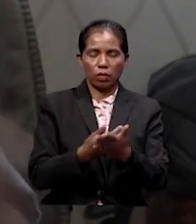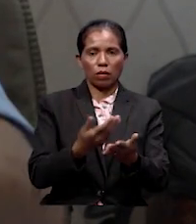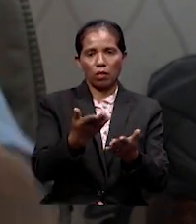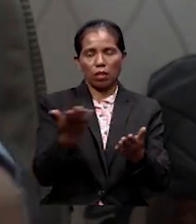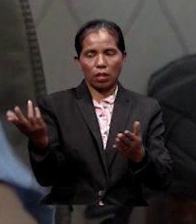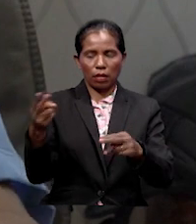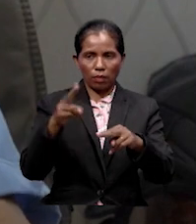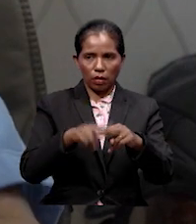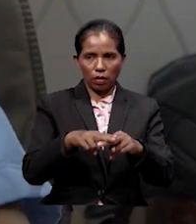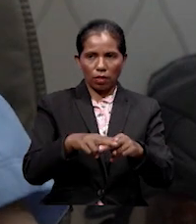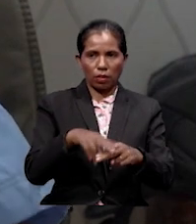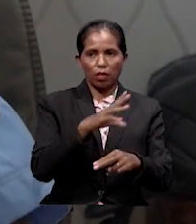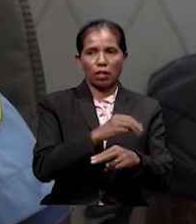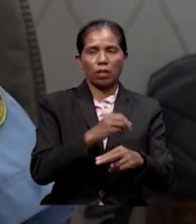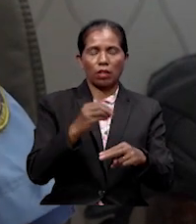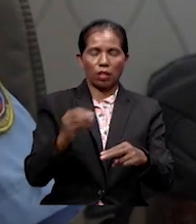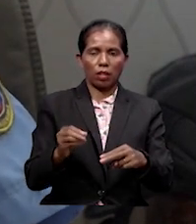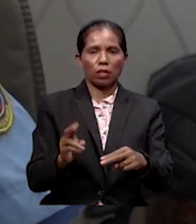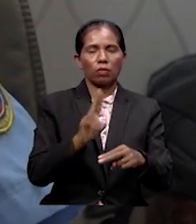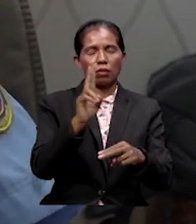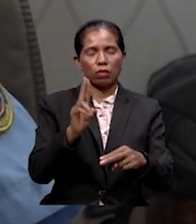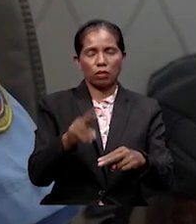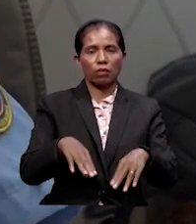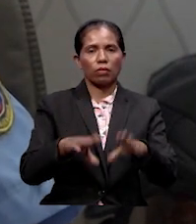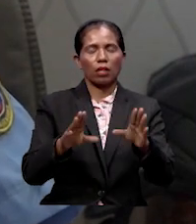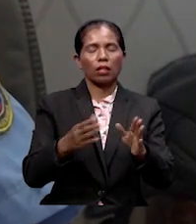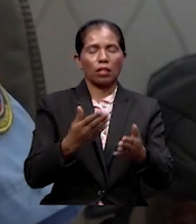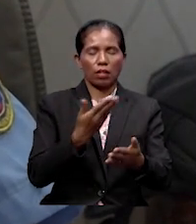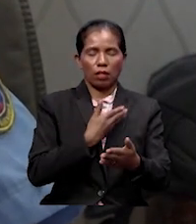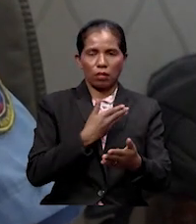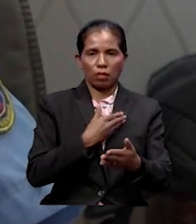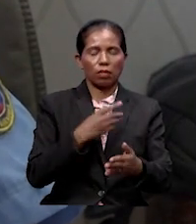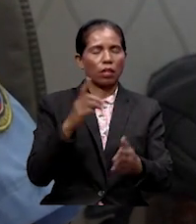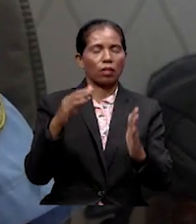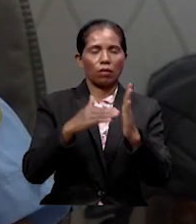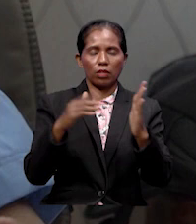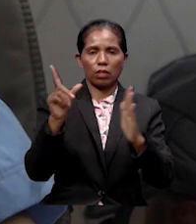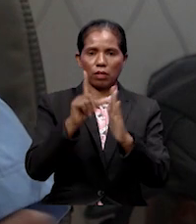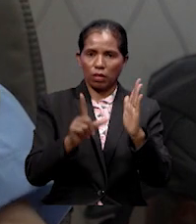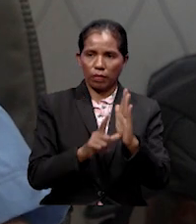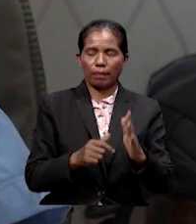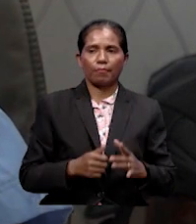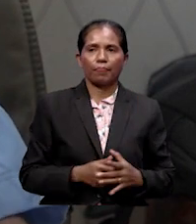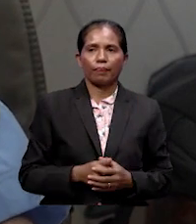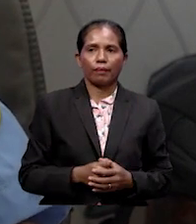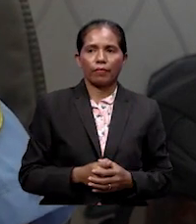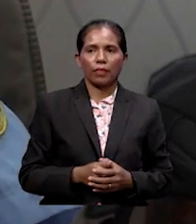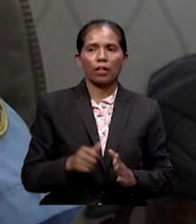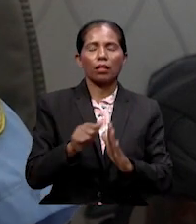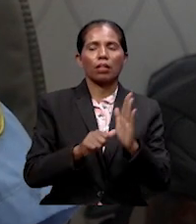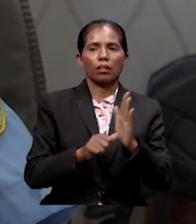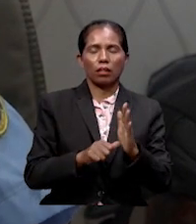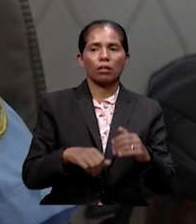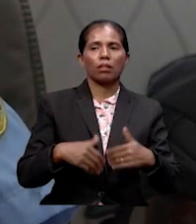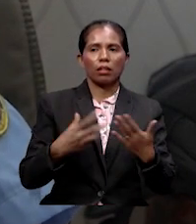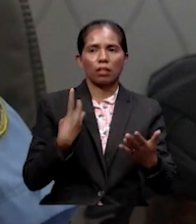então significa que multiplica a taxa neona. Ah, nem na pele. Agora, artigo gira, né, claro,